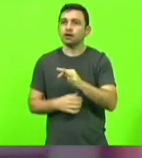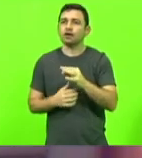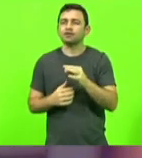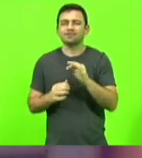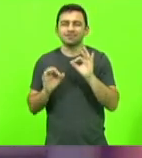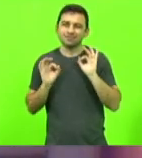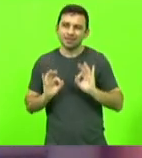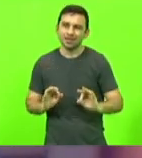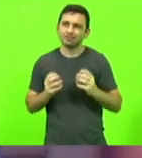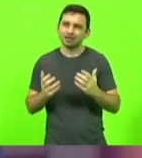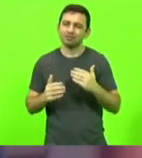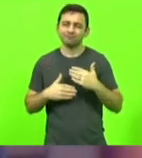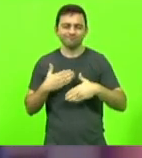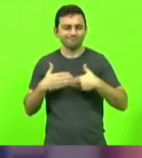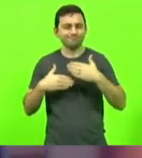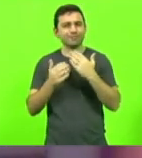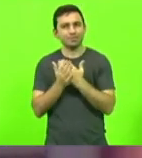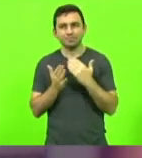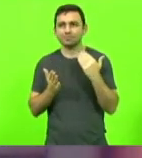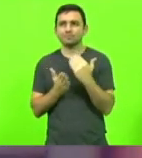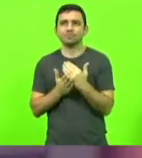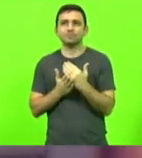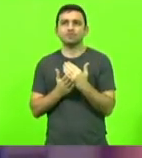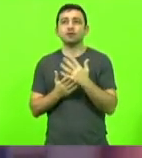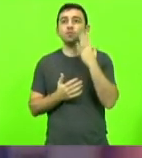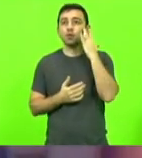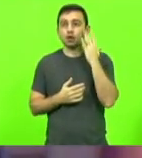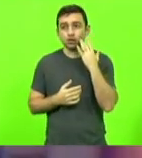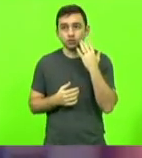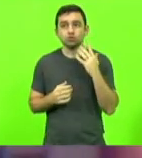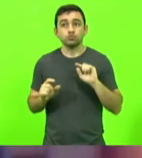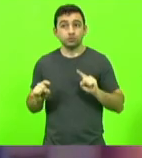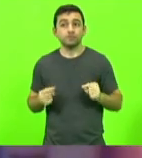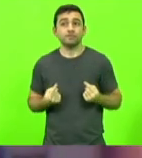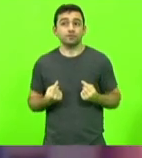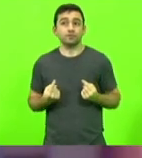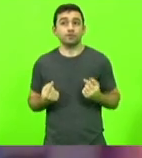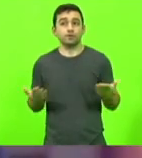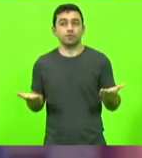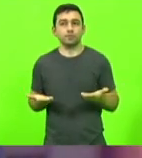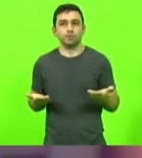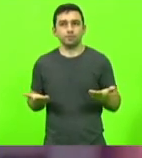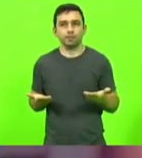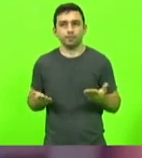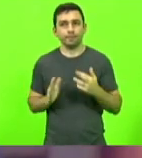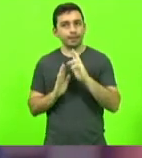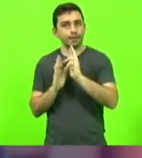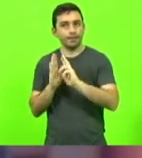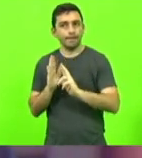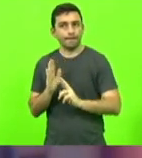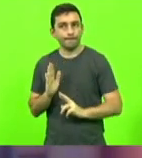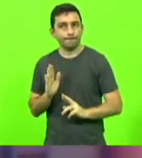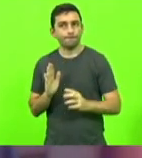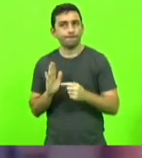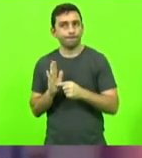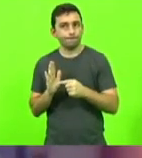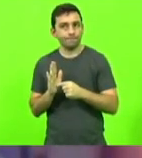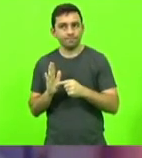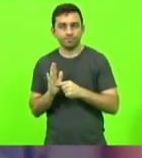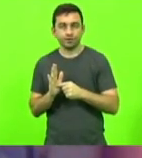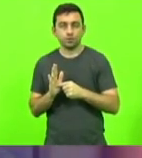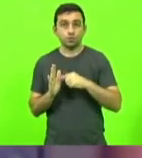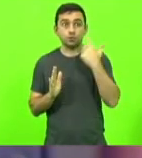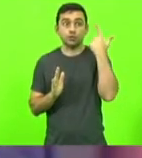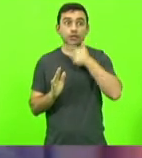pudesse avançar muito mais, e acho que esse é o desafio, né? Esse relatório, ele não é definitivo,